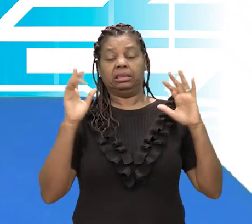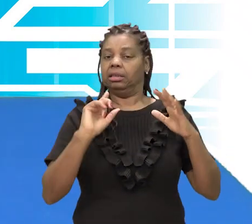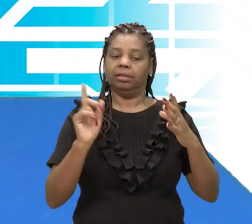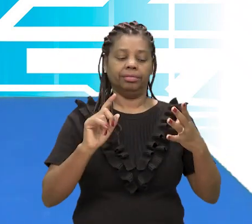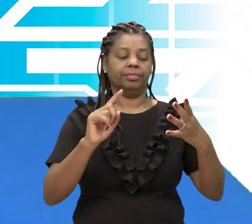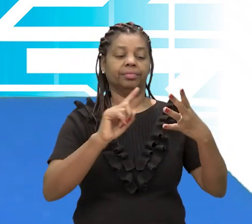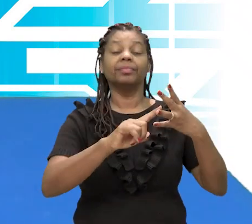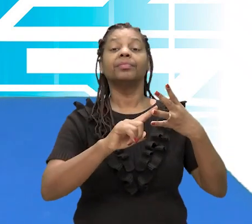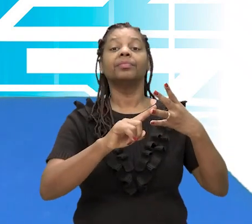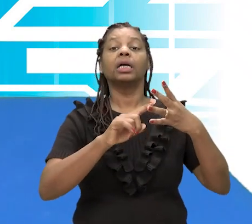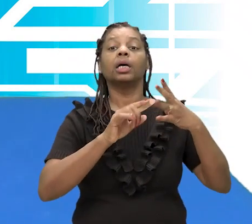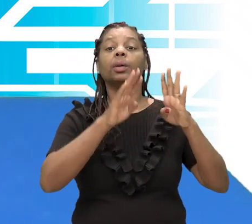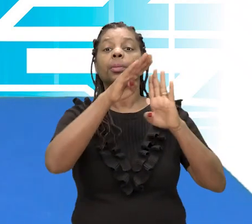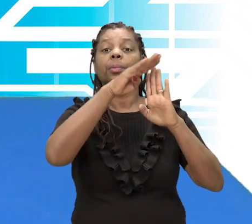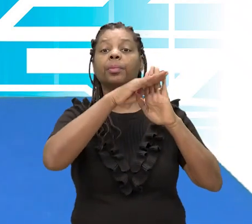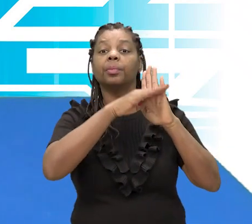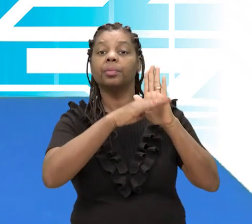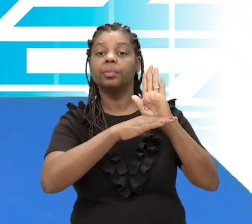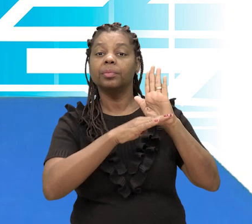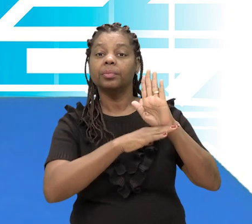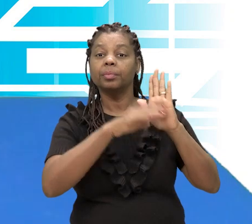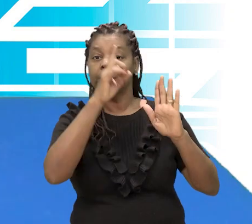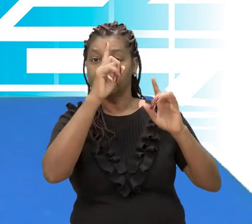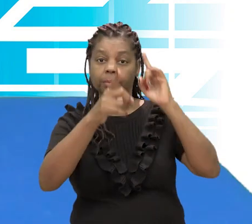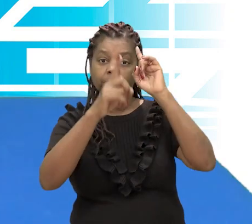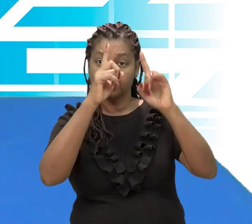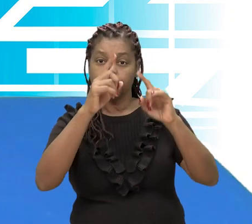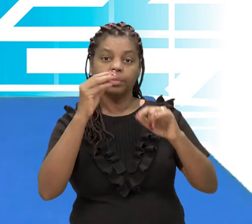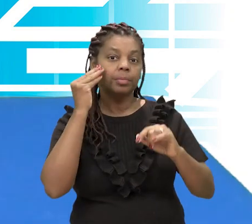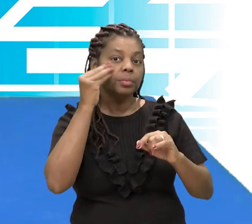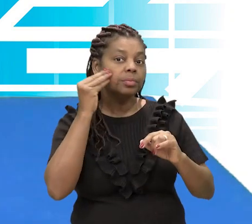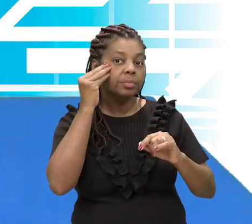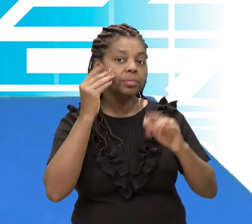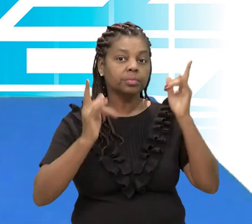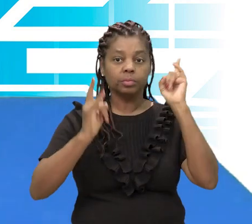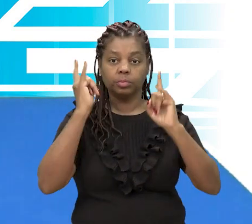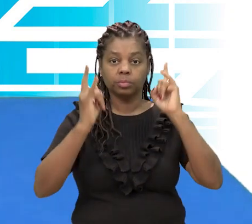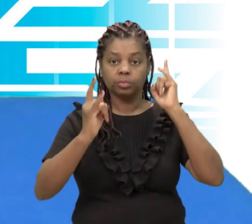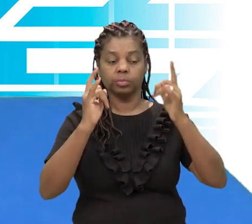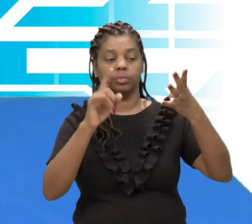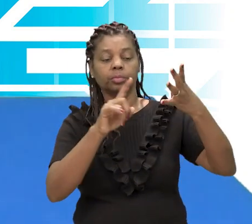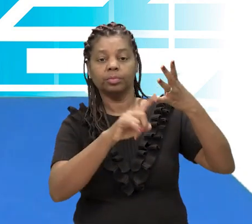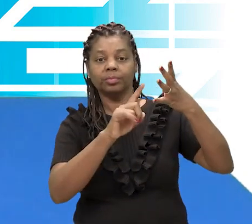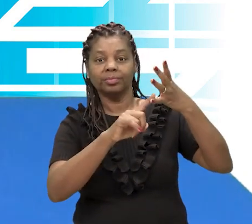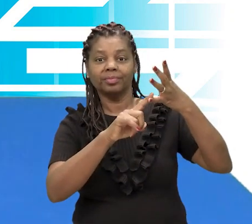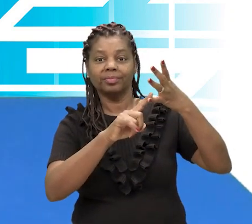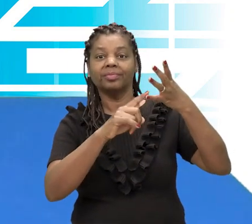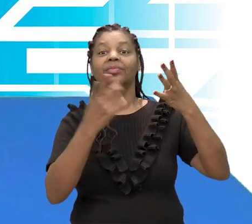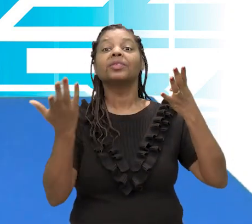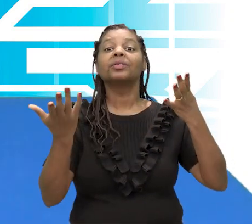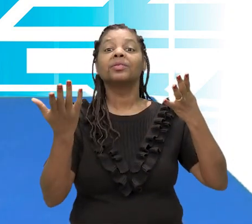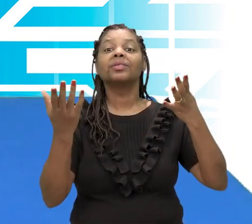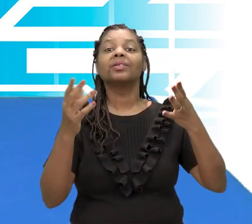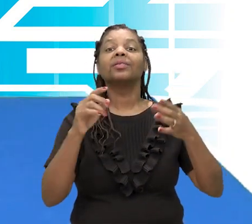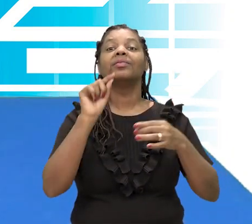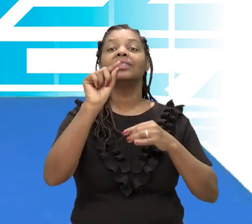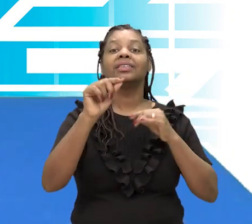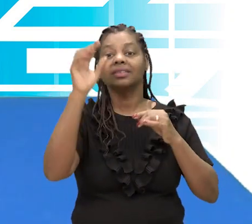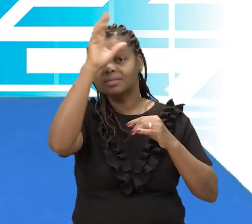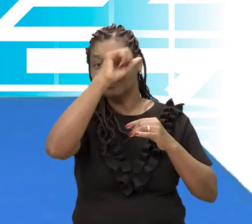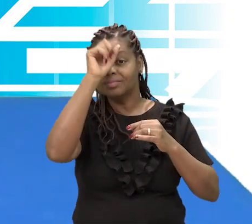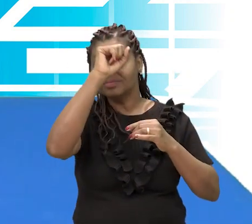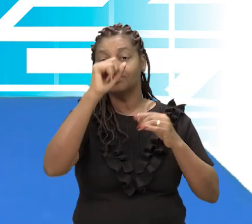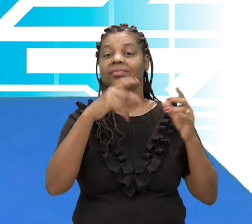parte de programação, afinal de contas nós podemos dar comando e fazer vários testes com os nossos robôs. E a parte de empreendedorismo, pois